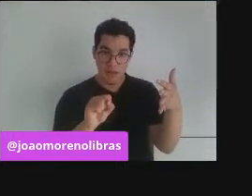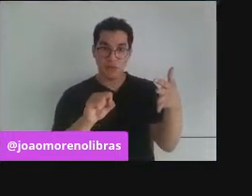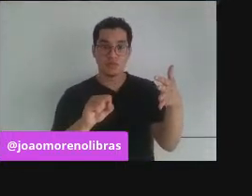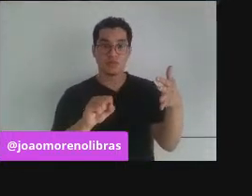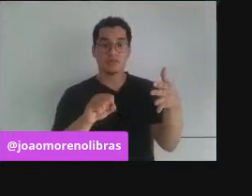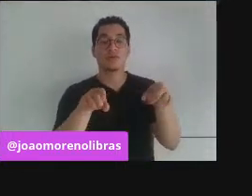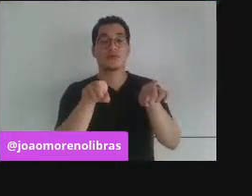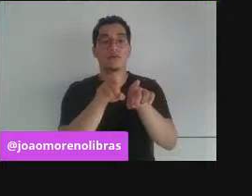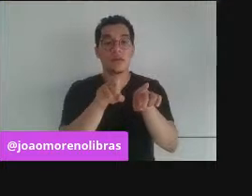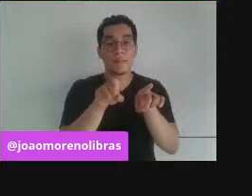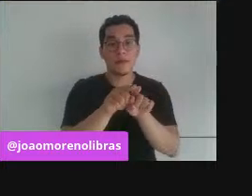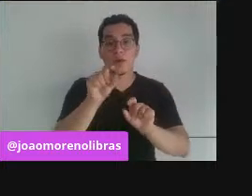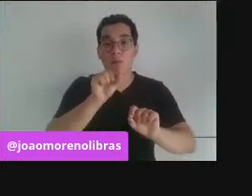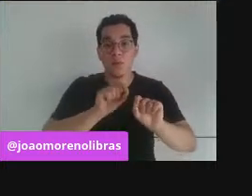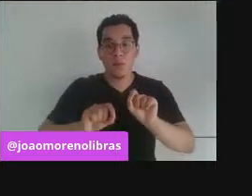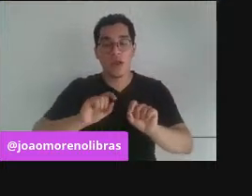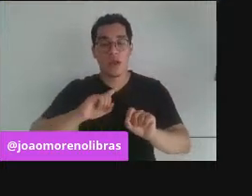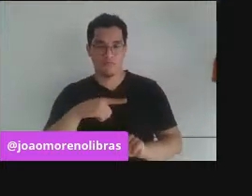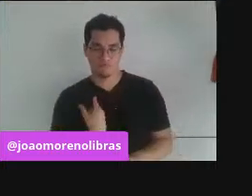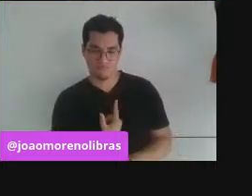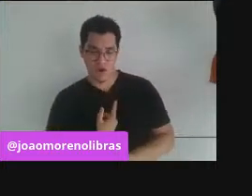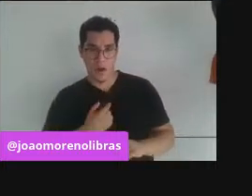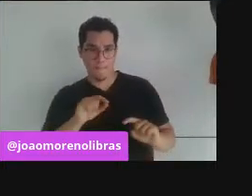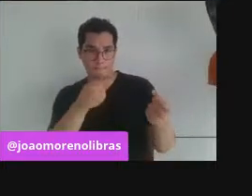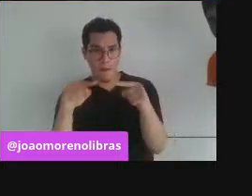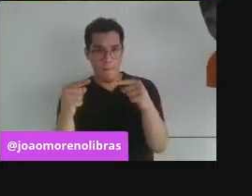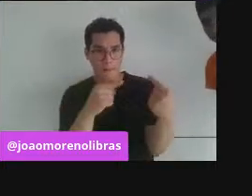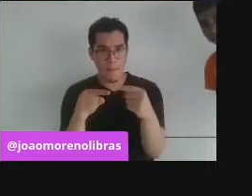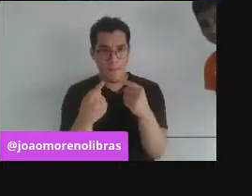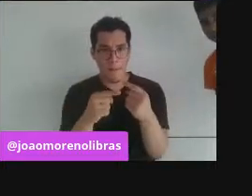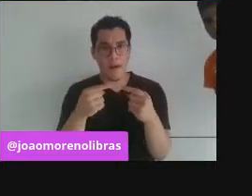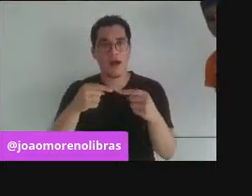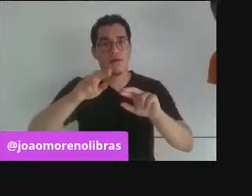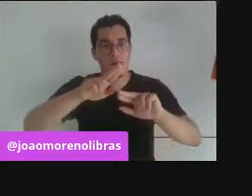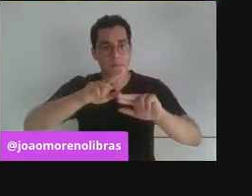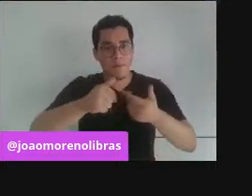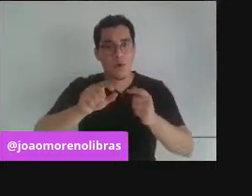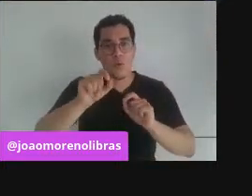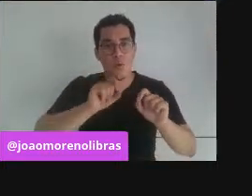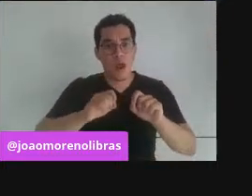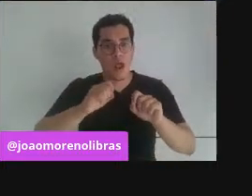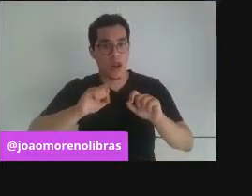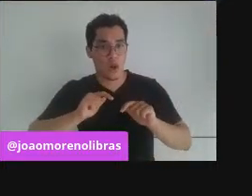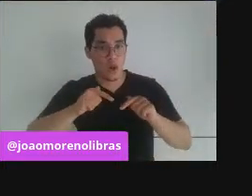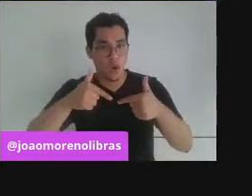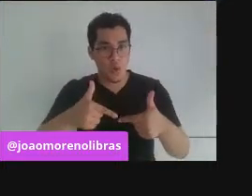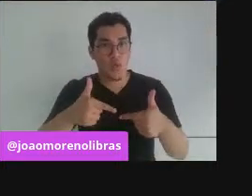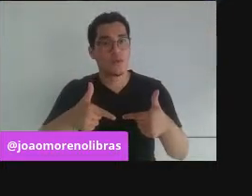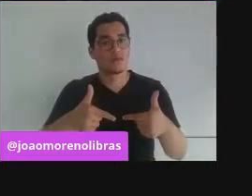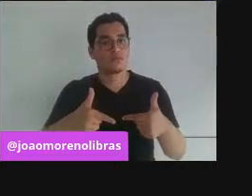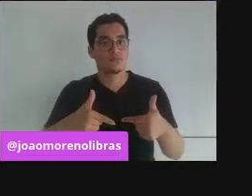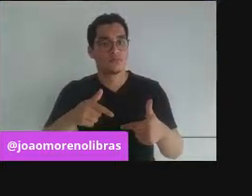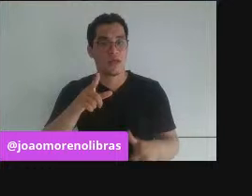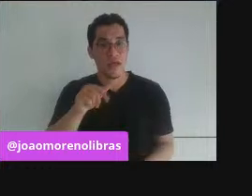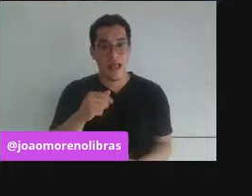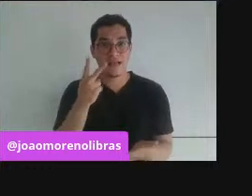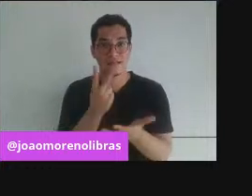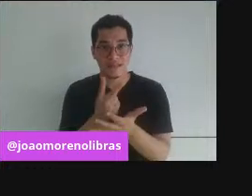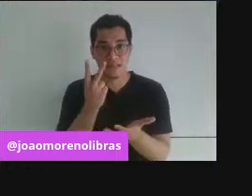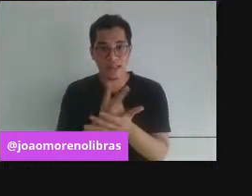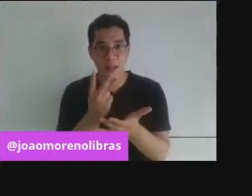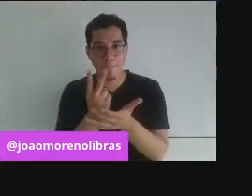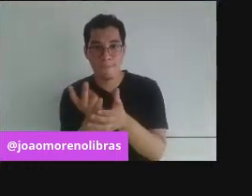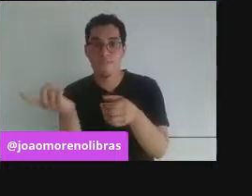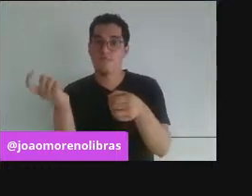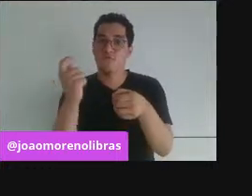verbal, evidenciando o ódio. O discurso do ódio tem se tornado recorrente nas redes sociais e em sites de